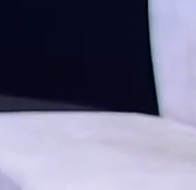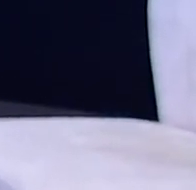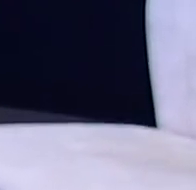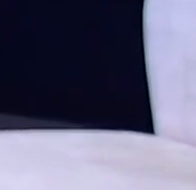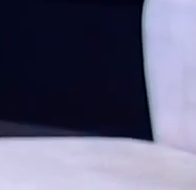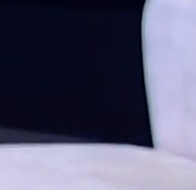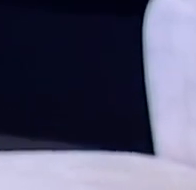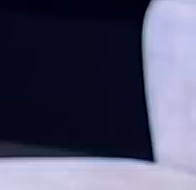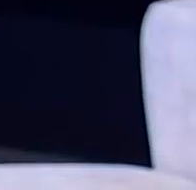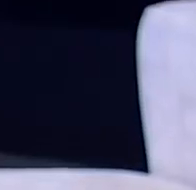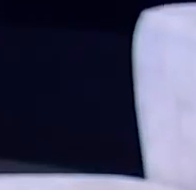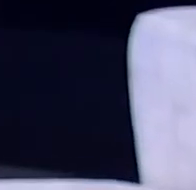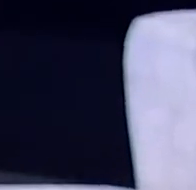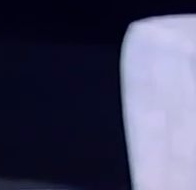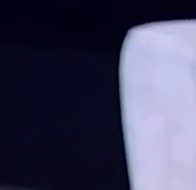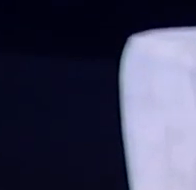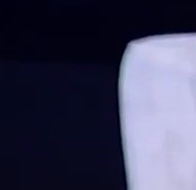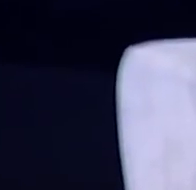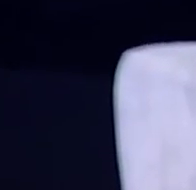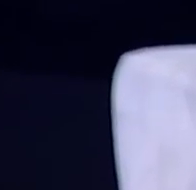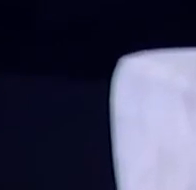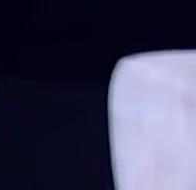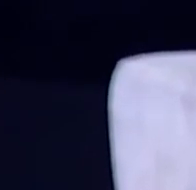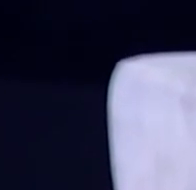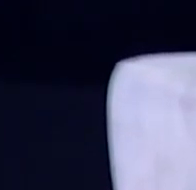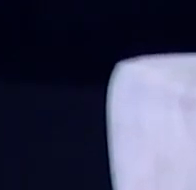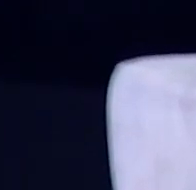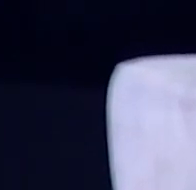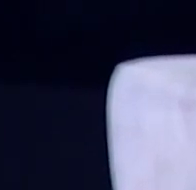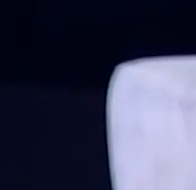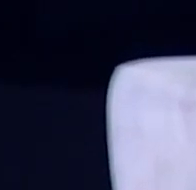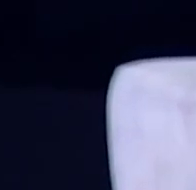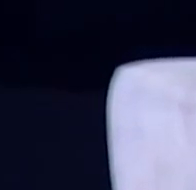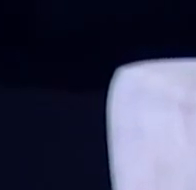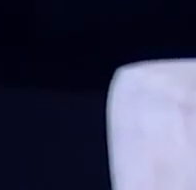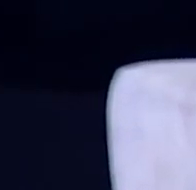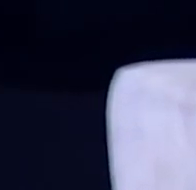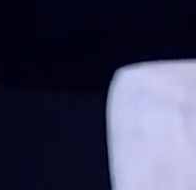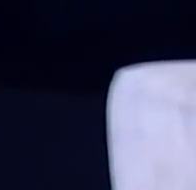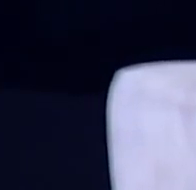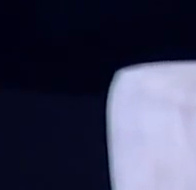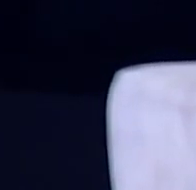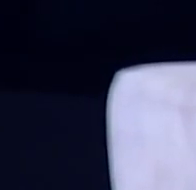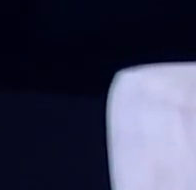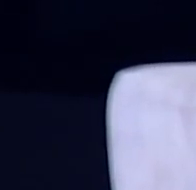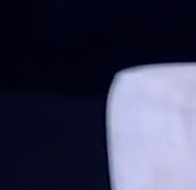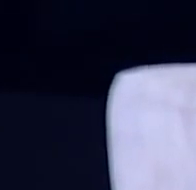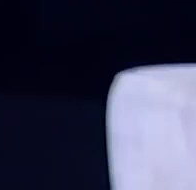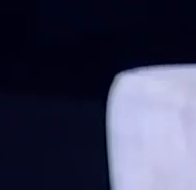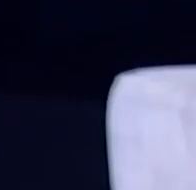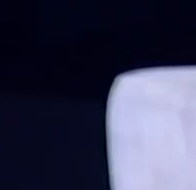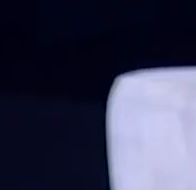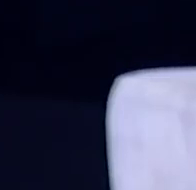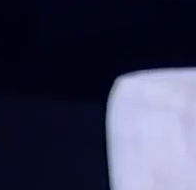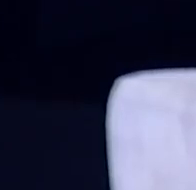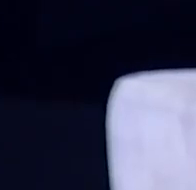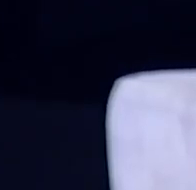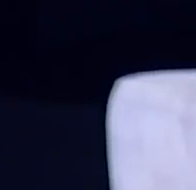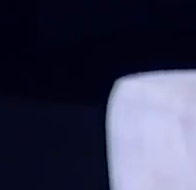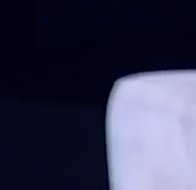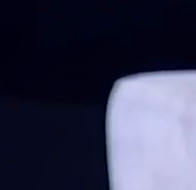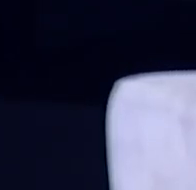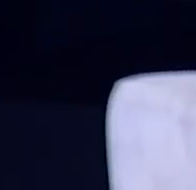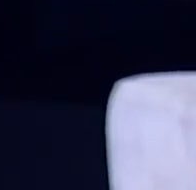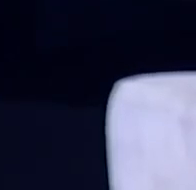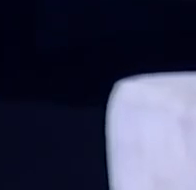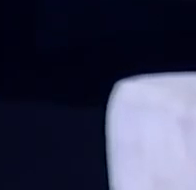nosso convite. As entrevistas terão 20 minutos cronometrados. Caso o candidato ultrapasse esse tempo, os microfones serão cortados e a entrevista